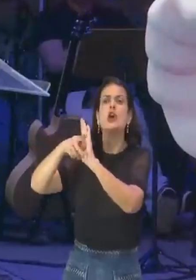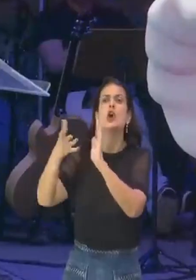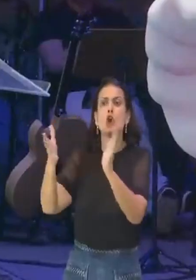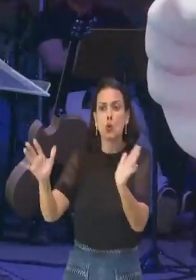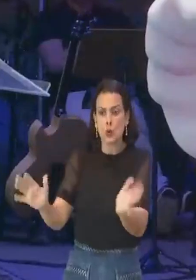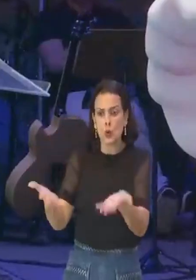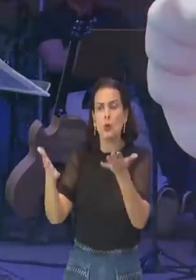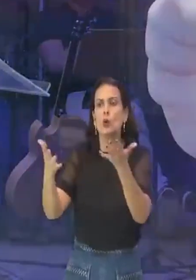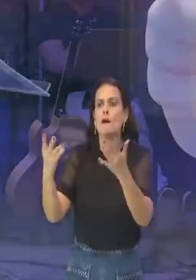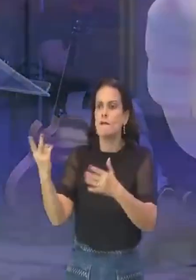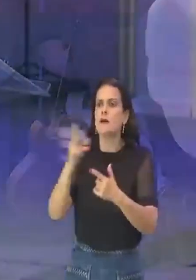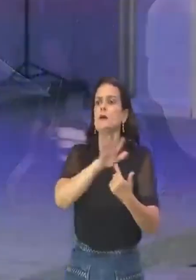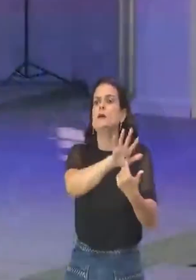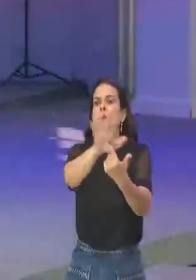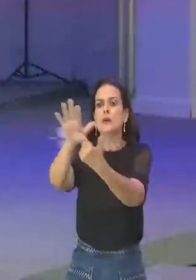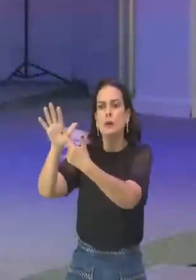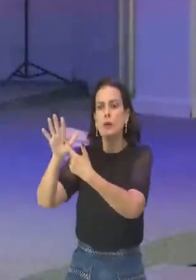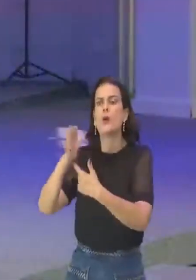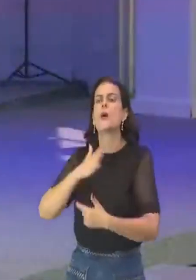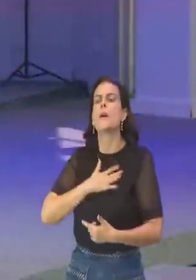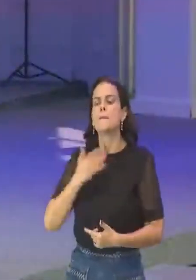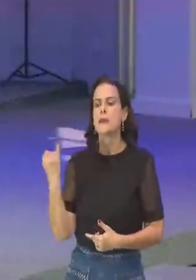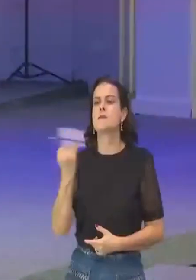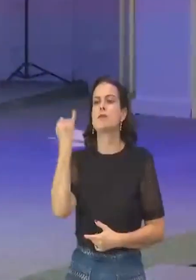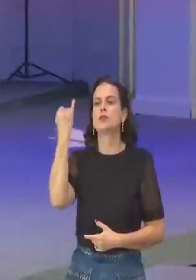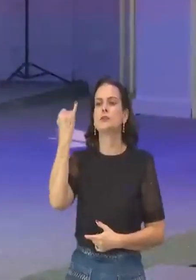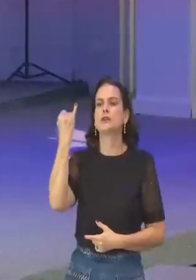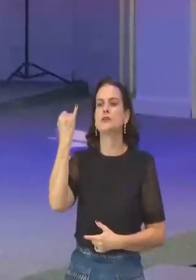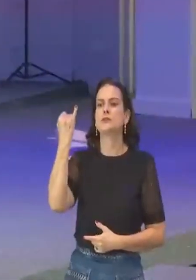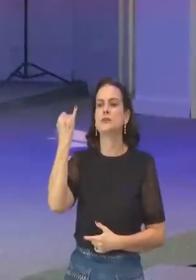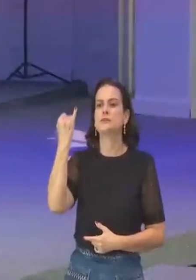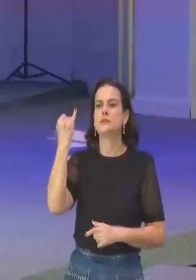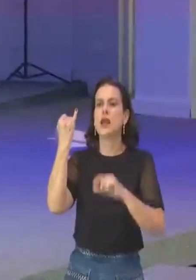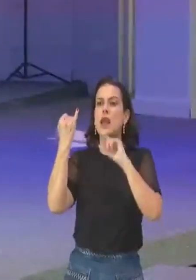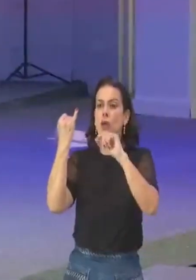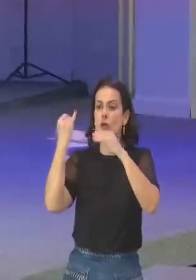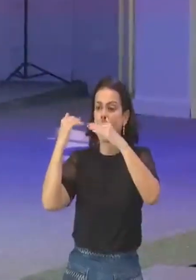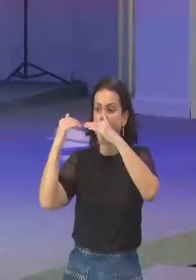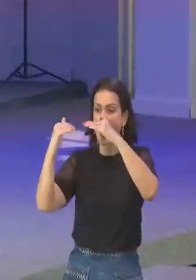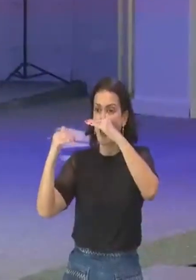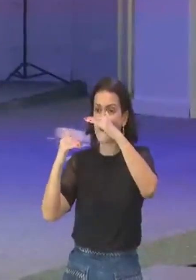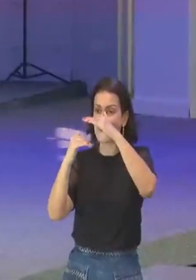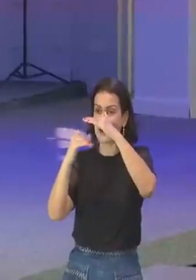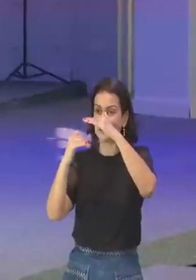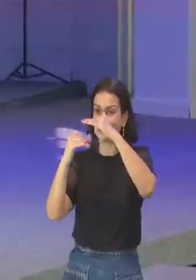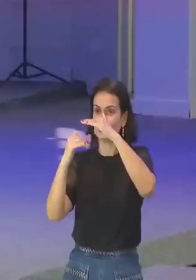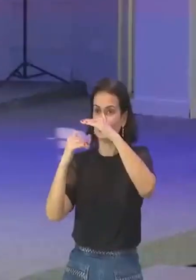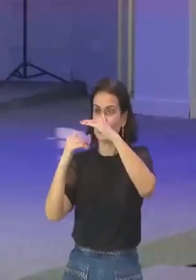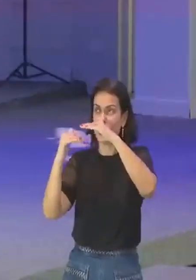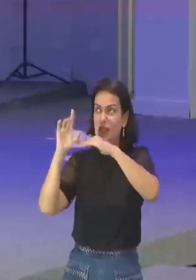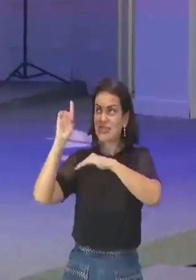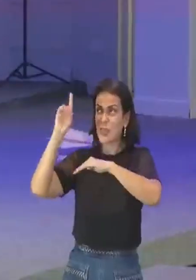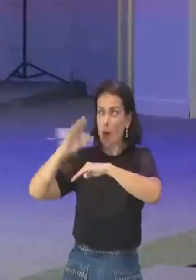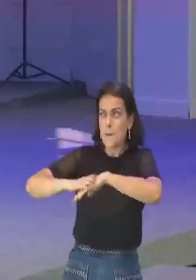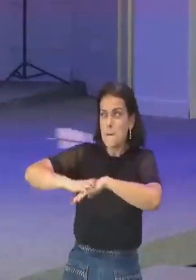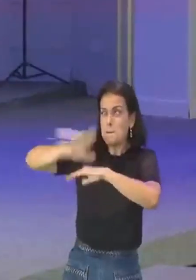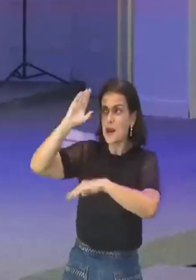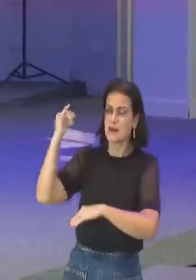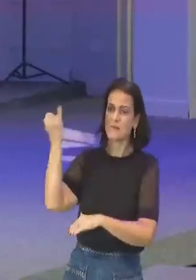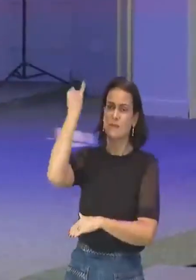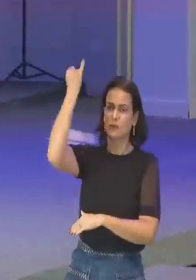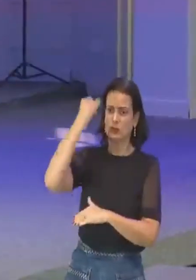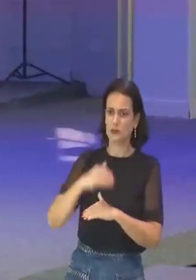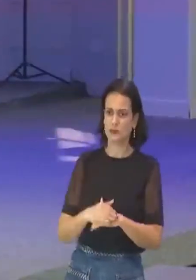seu valor e dizer: o meu valor está abaixo do valor do reino de Deus,